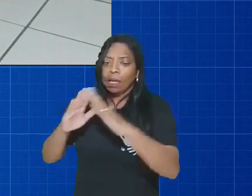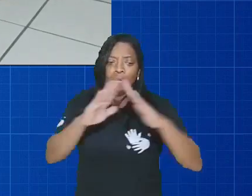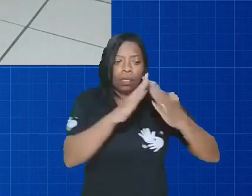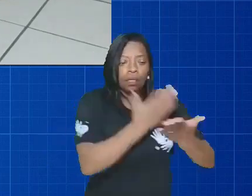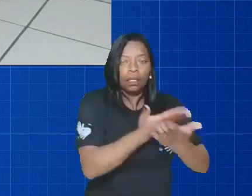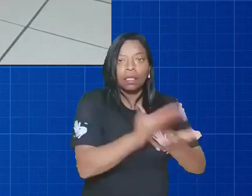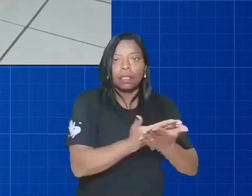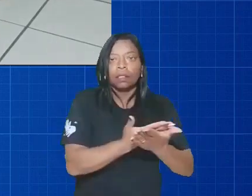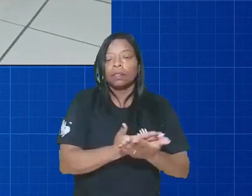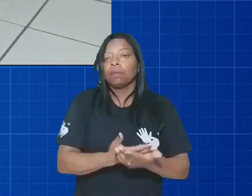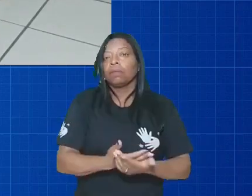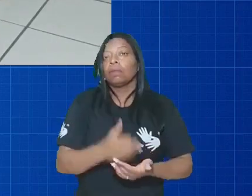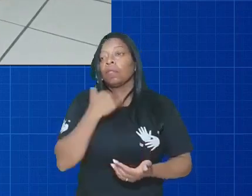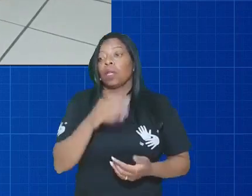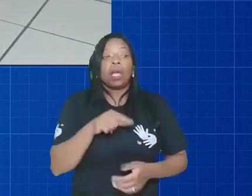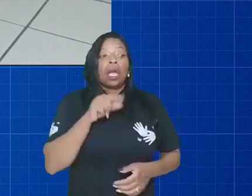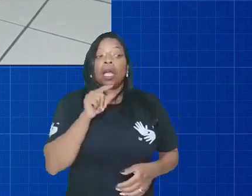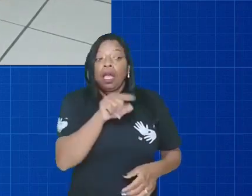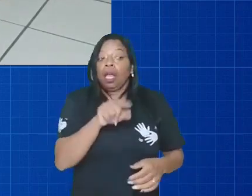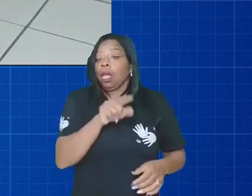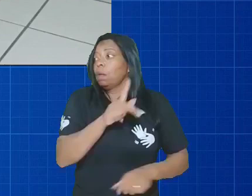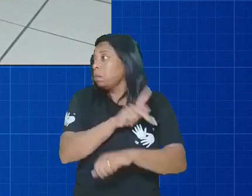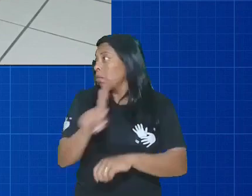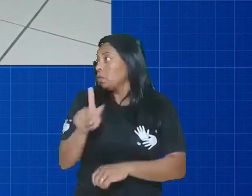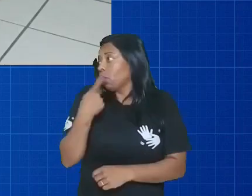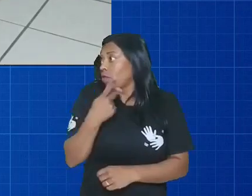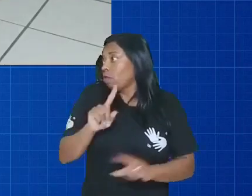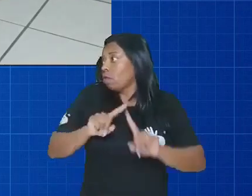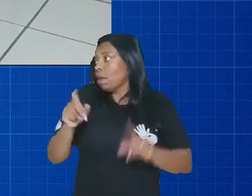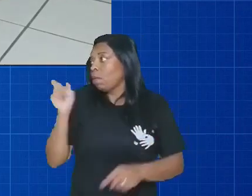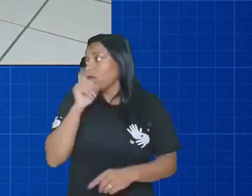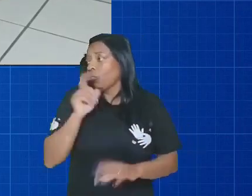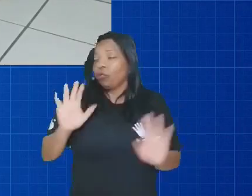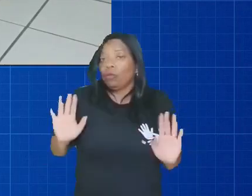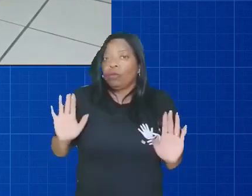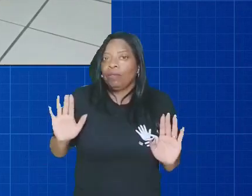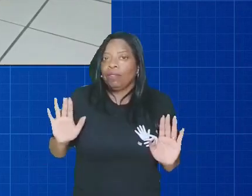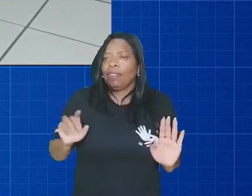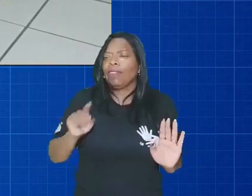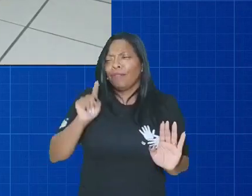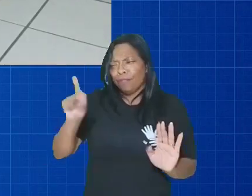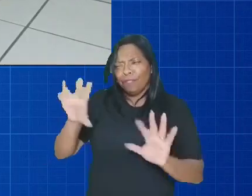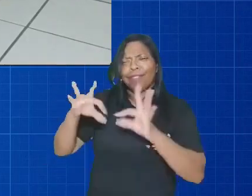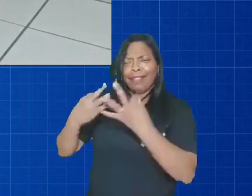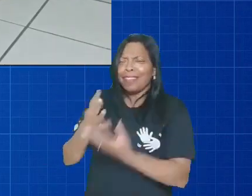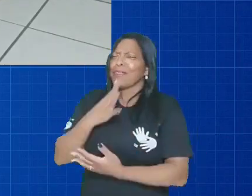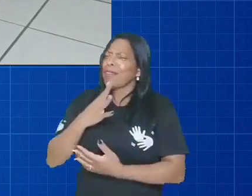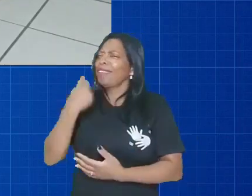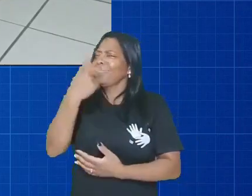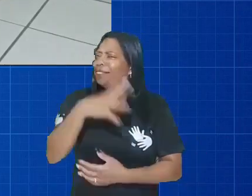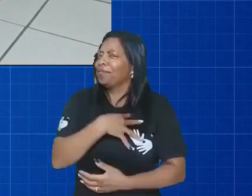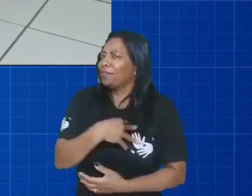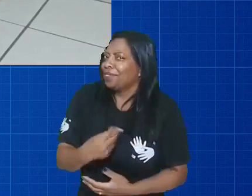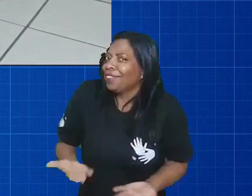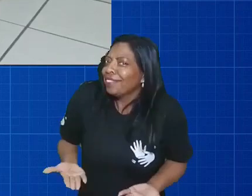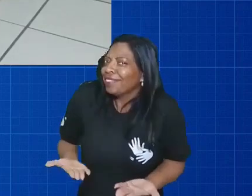mas é mentira. Então, se você está ali todo dia, você vai saber se é ou não é. Você conhece teu filho, você conhece tua filha. Então, de fazer parte realmente